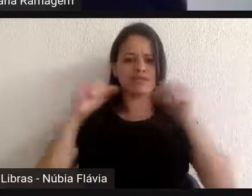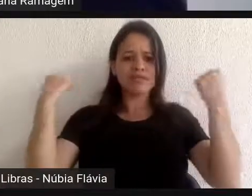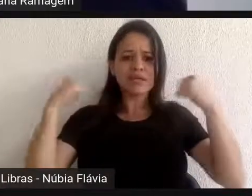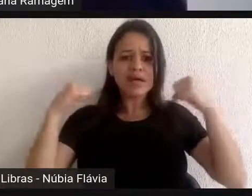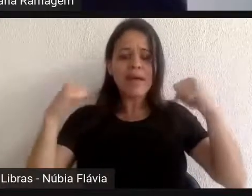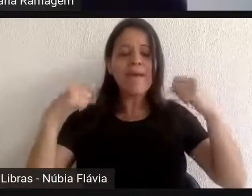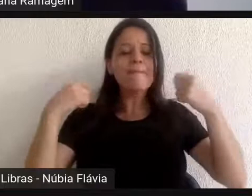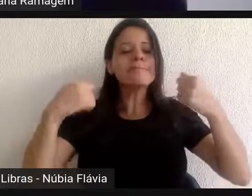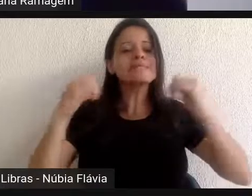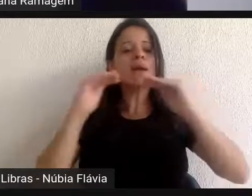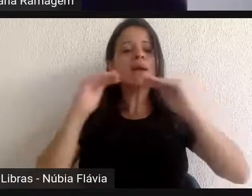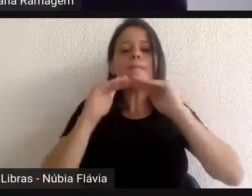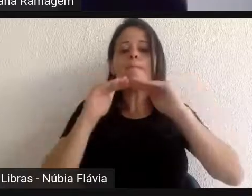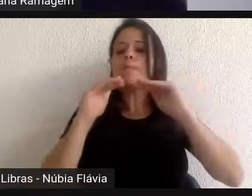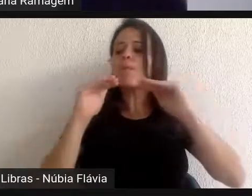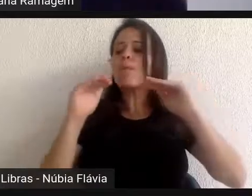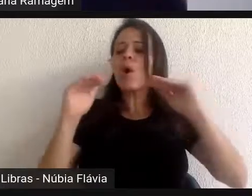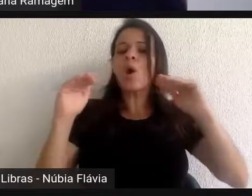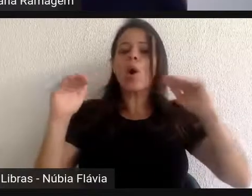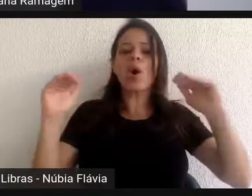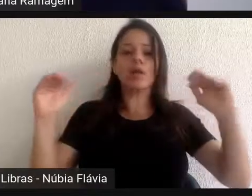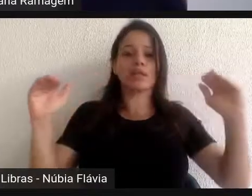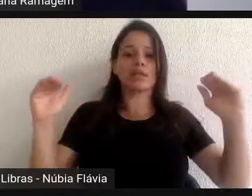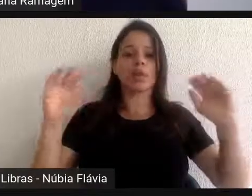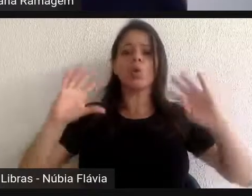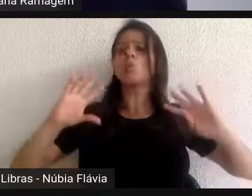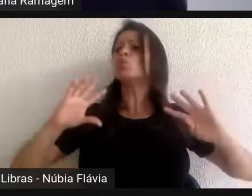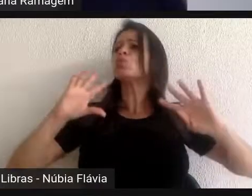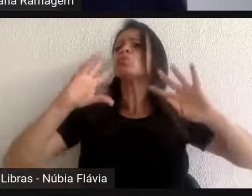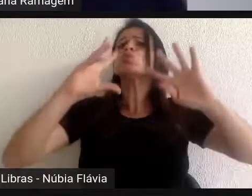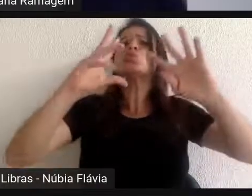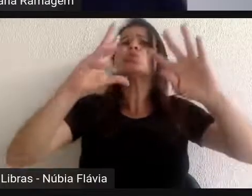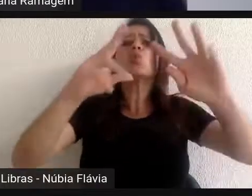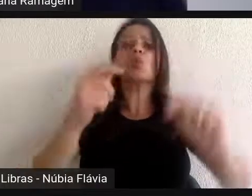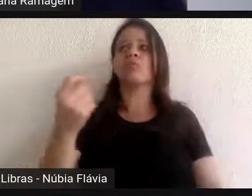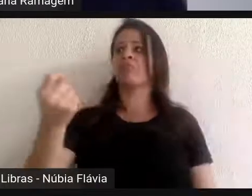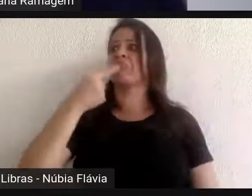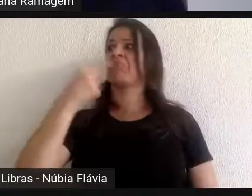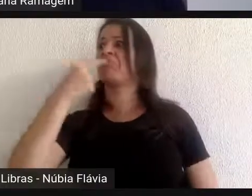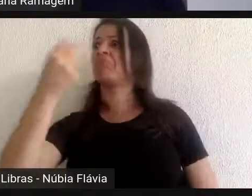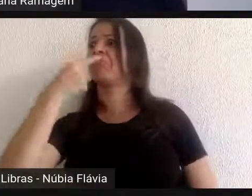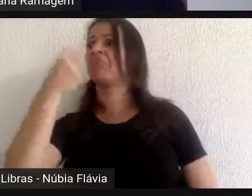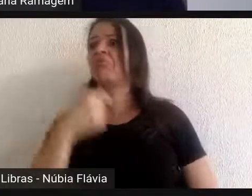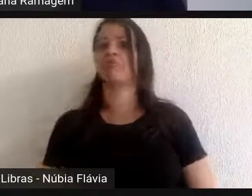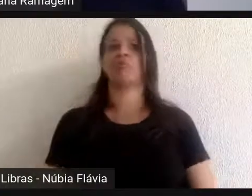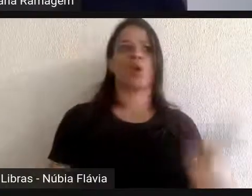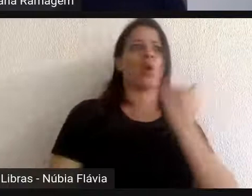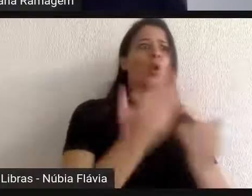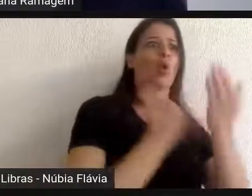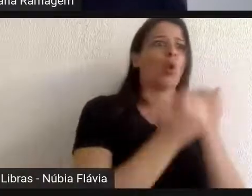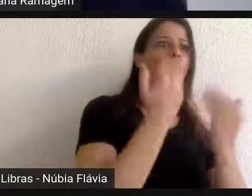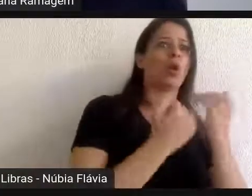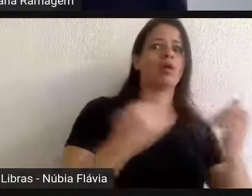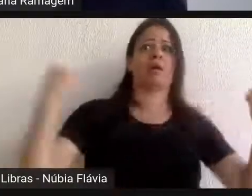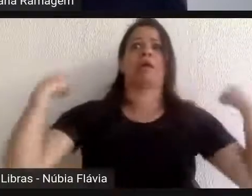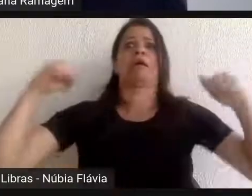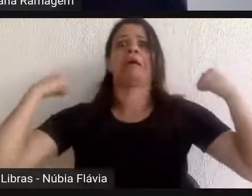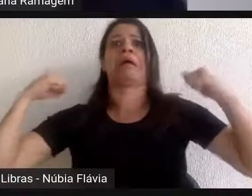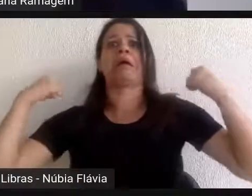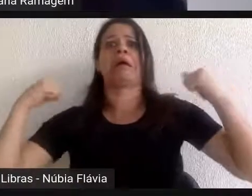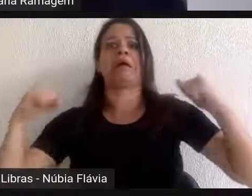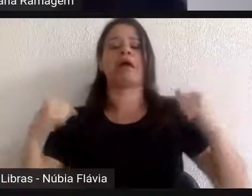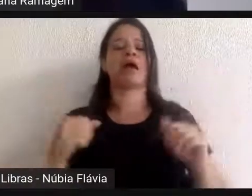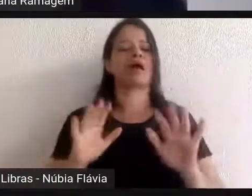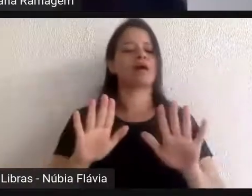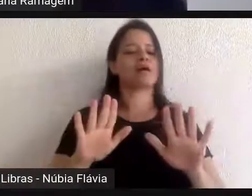que a gente faz tem que ser numa medida certa que vá nos trazer benefícios. Se a